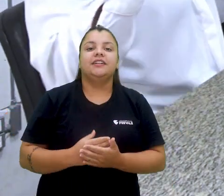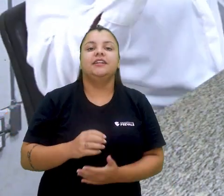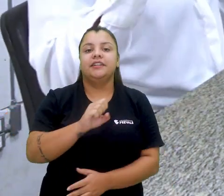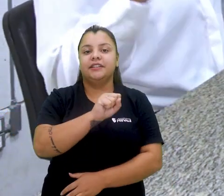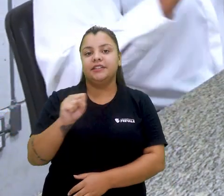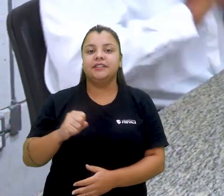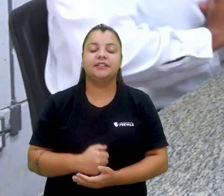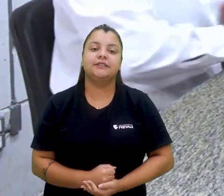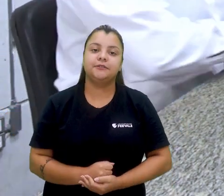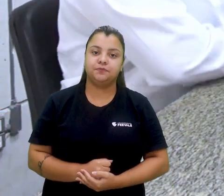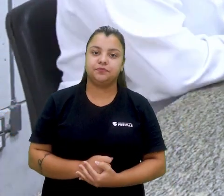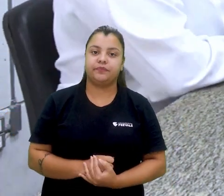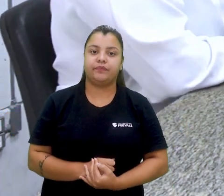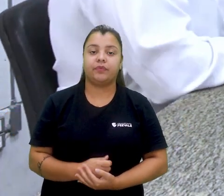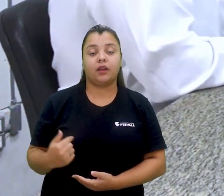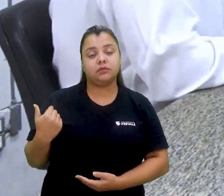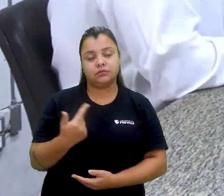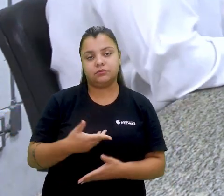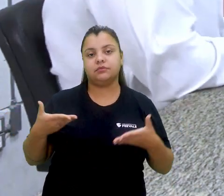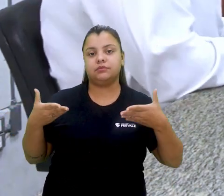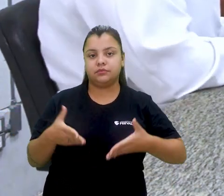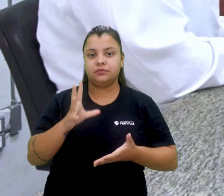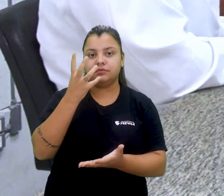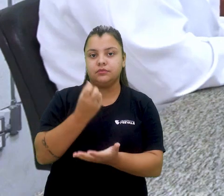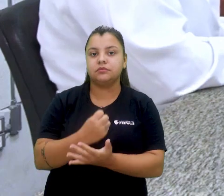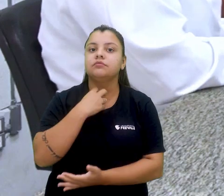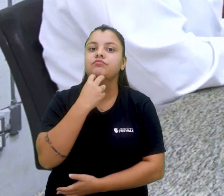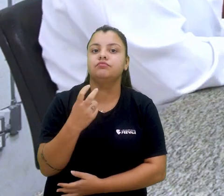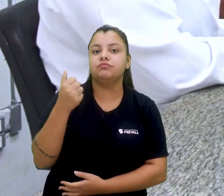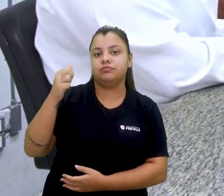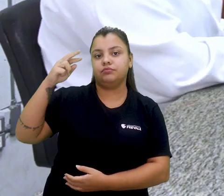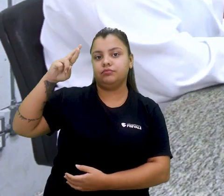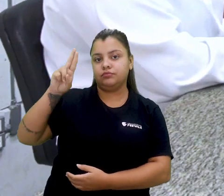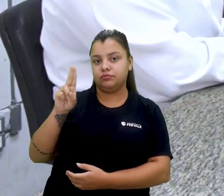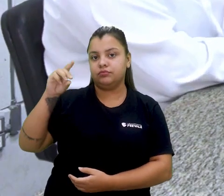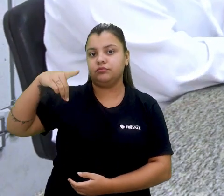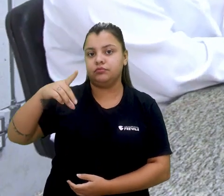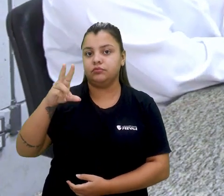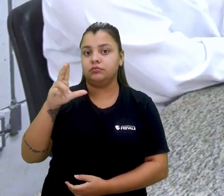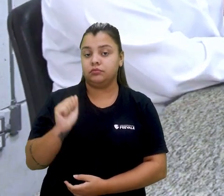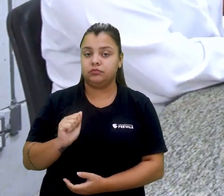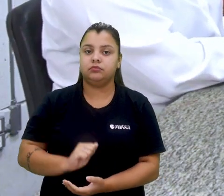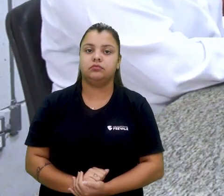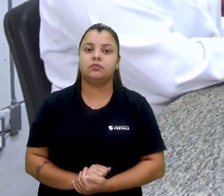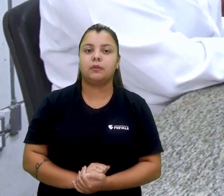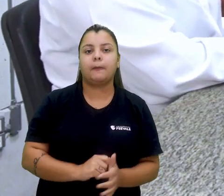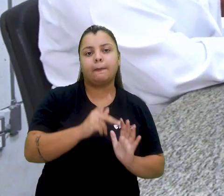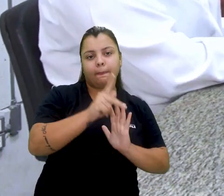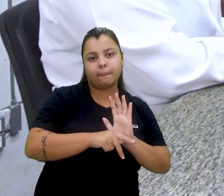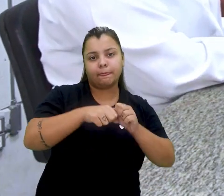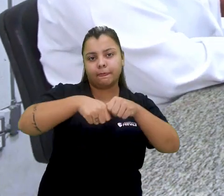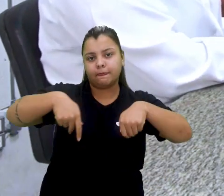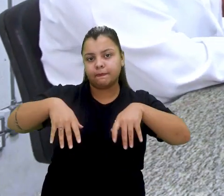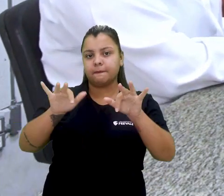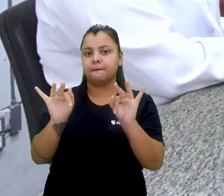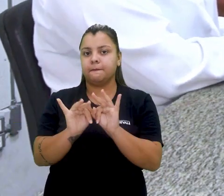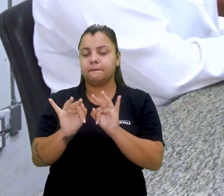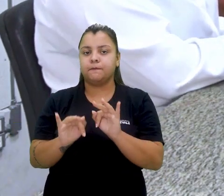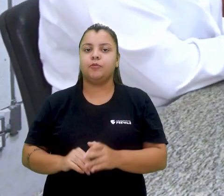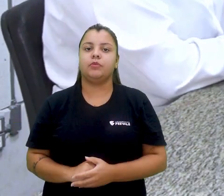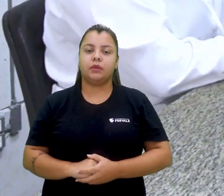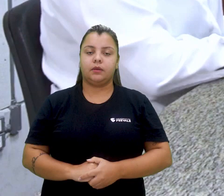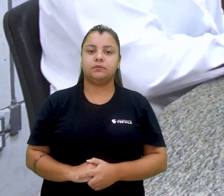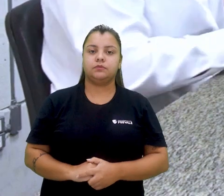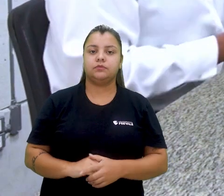exatamente né então estamos aqui no podcast A Voz de Aruanda né podcast que é oriundo então do projeto de extensão Universitária da